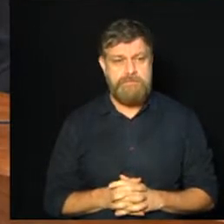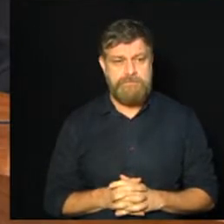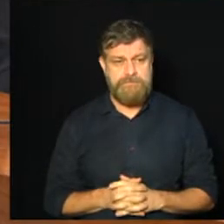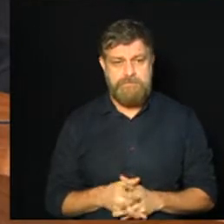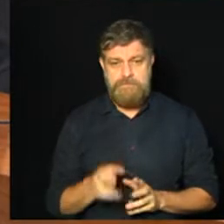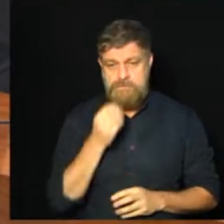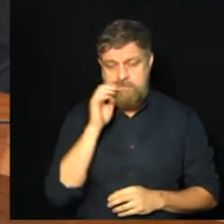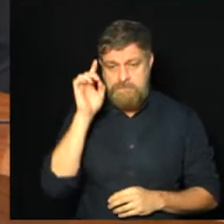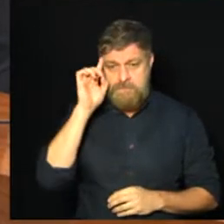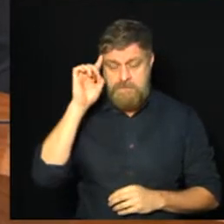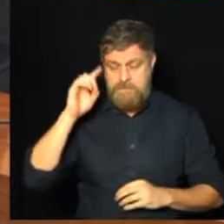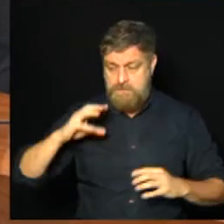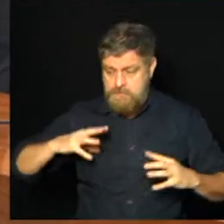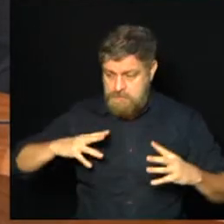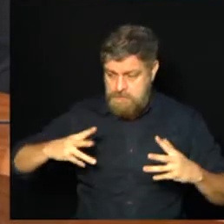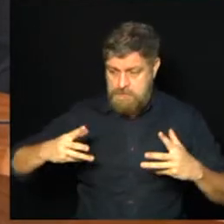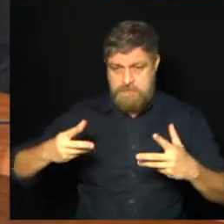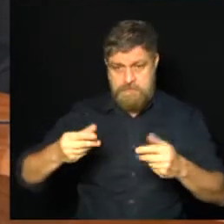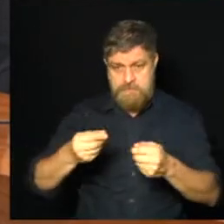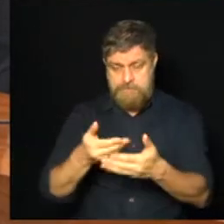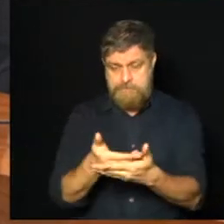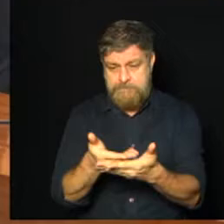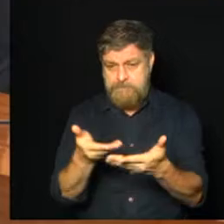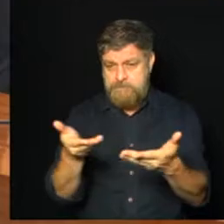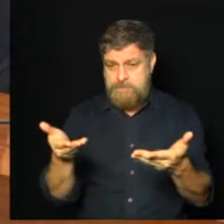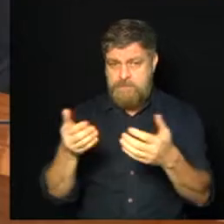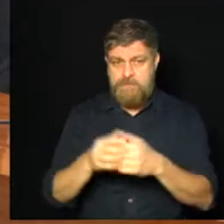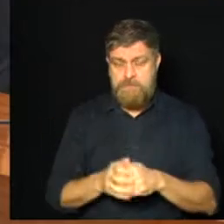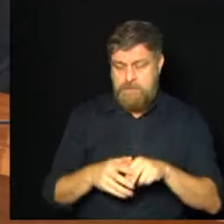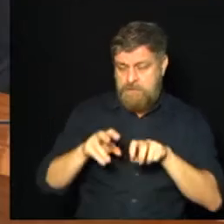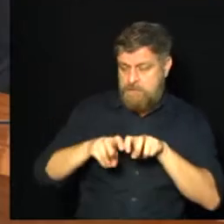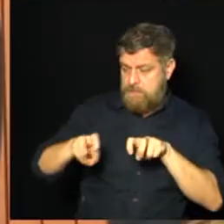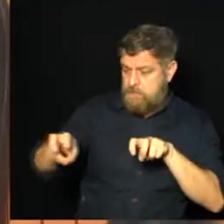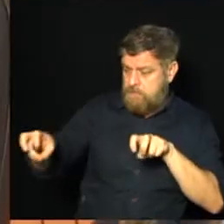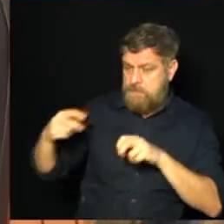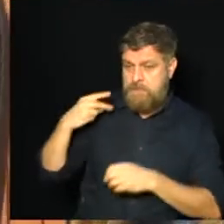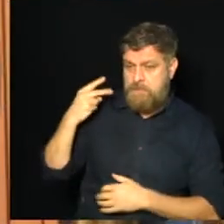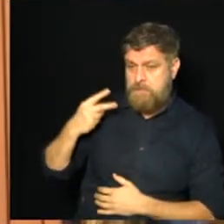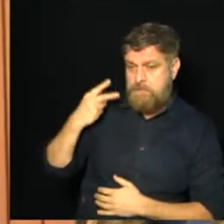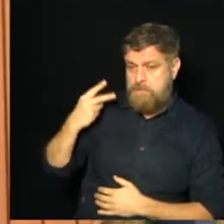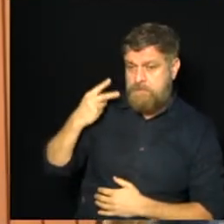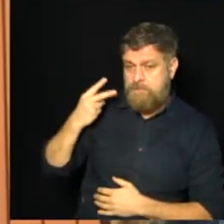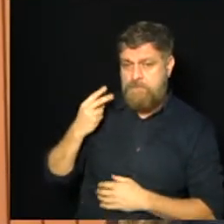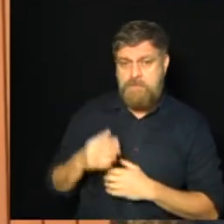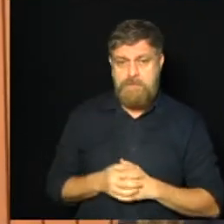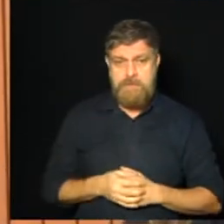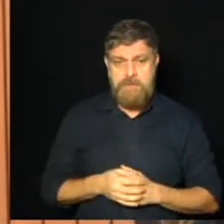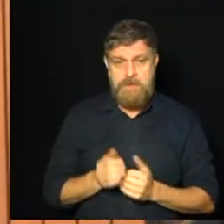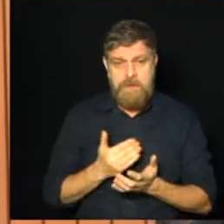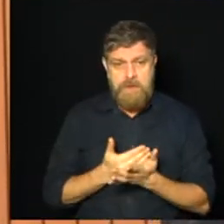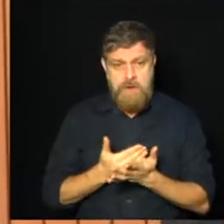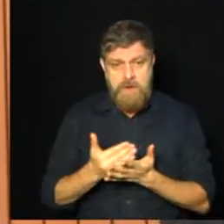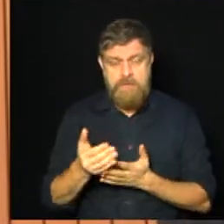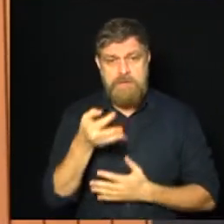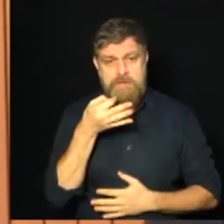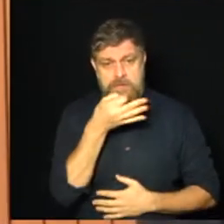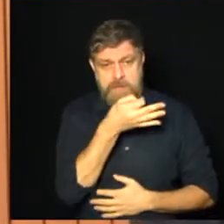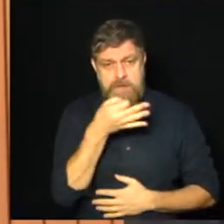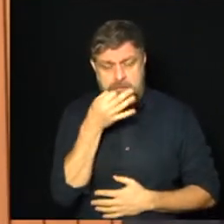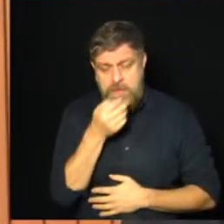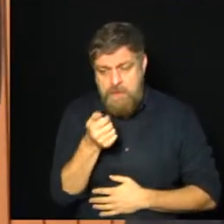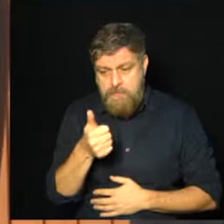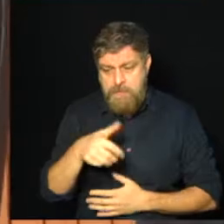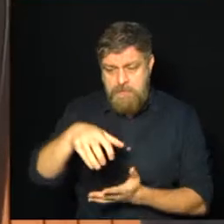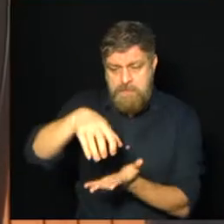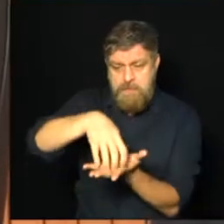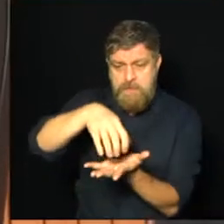Bom dia a todos. Bom dia aos nobres vereadores. Eu vou iniciar falando um pouquinho da UPA Campo